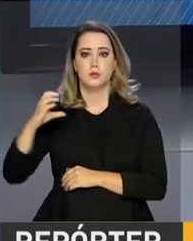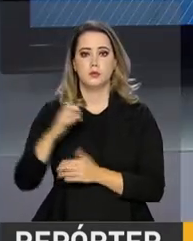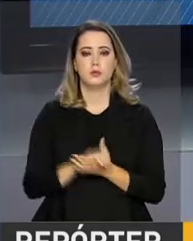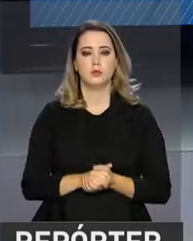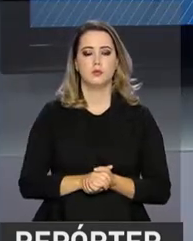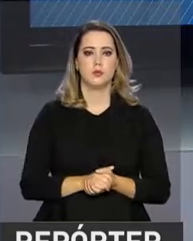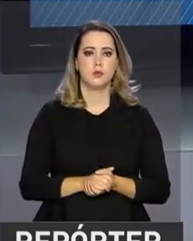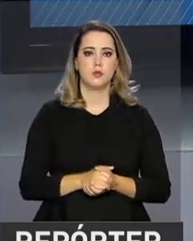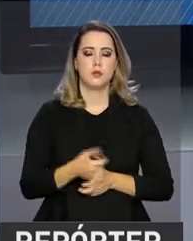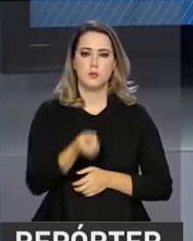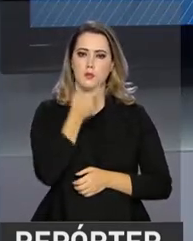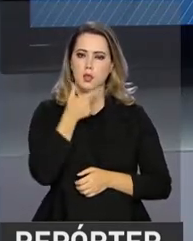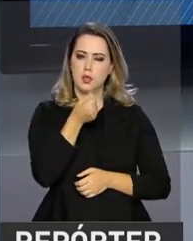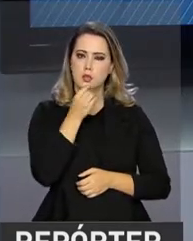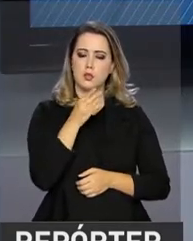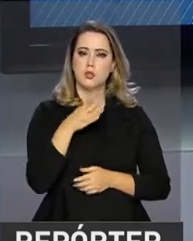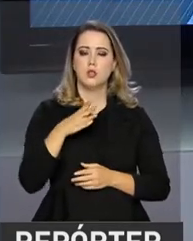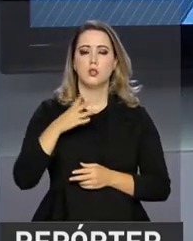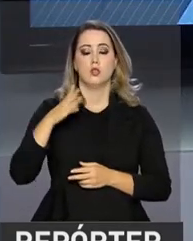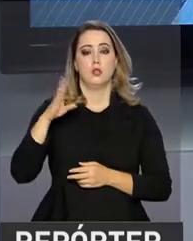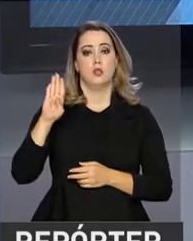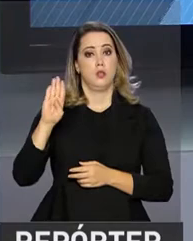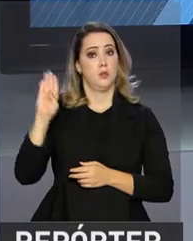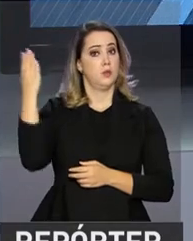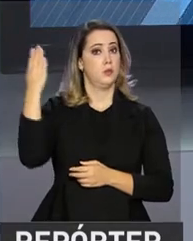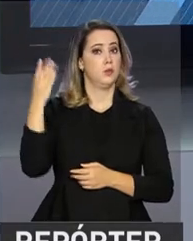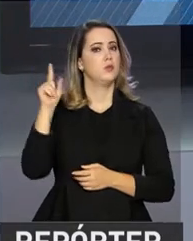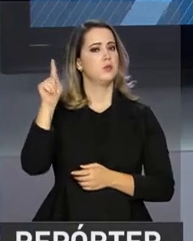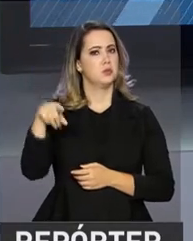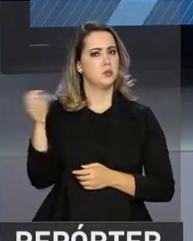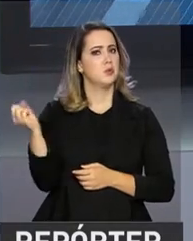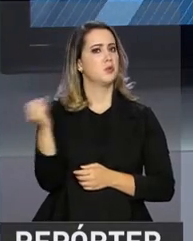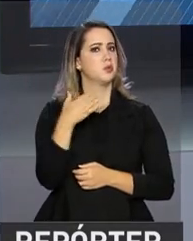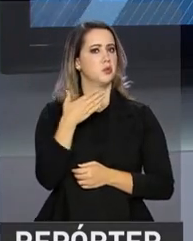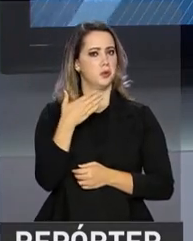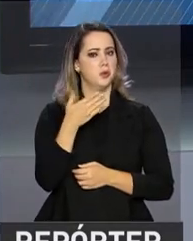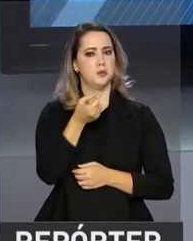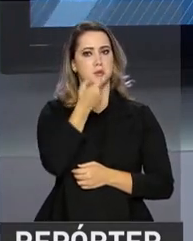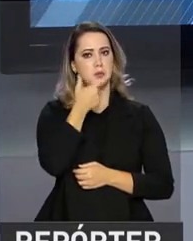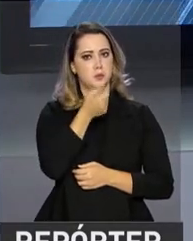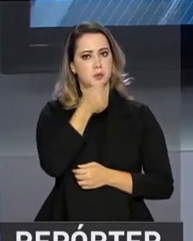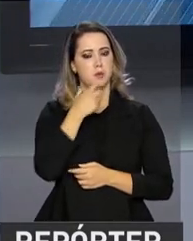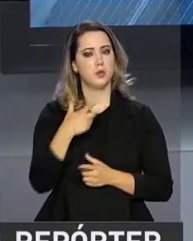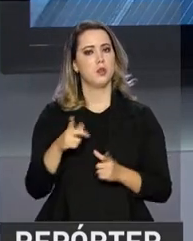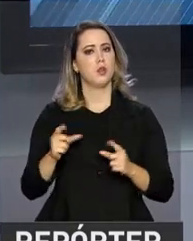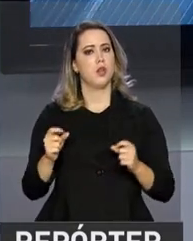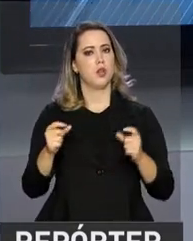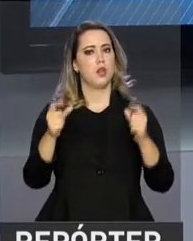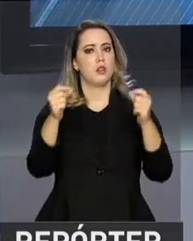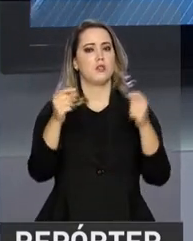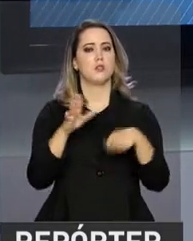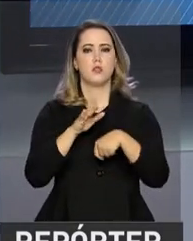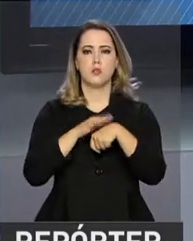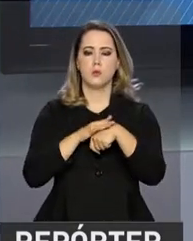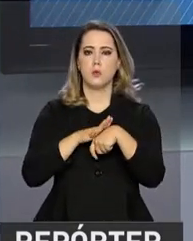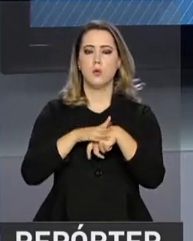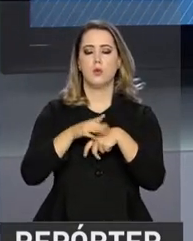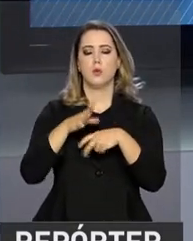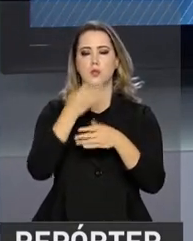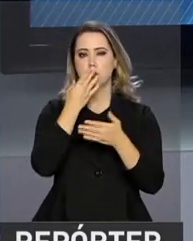medicamentos biológicos são produtos inovadores para o tratamento de doenças crônicas como câncer diabetes artrite